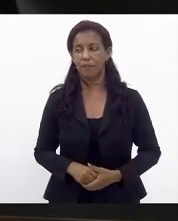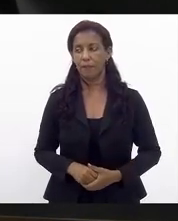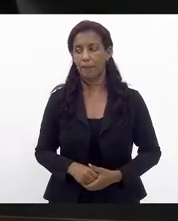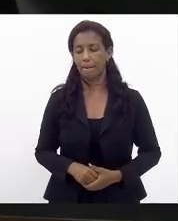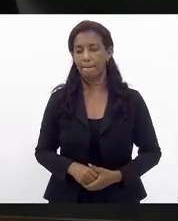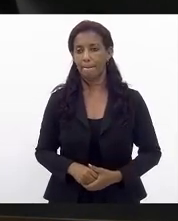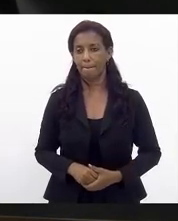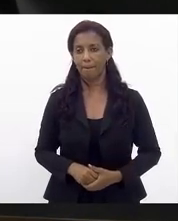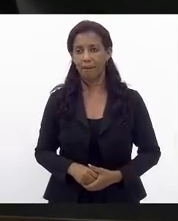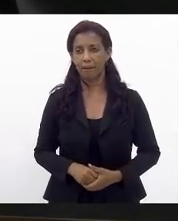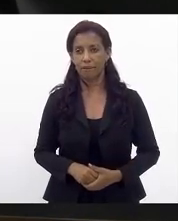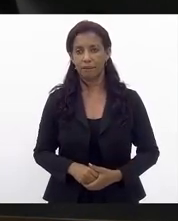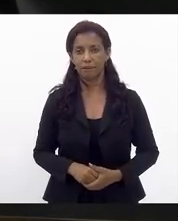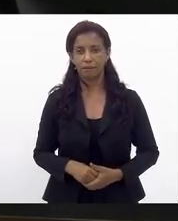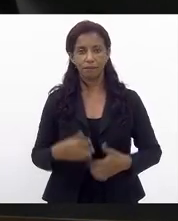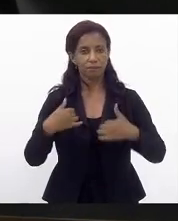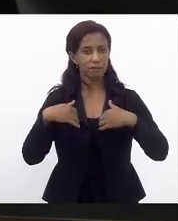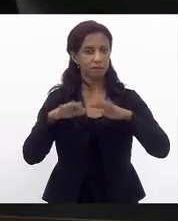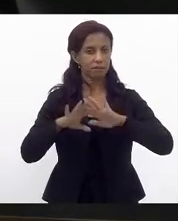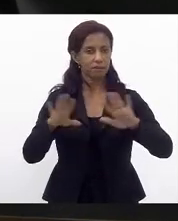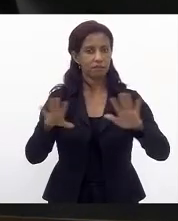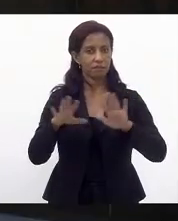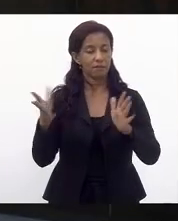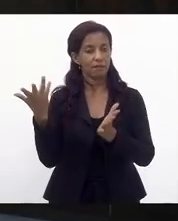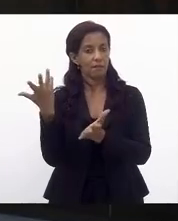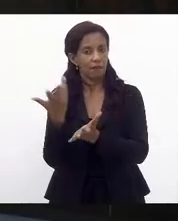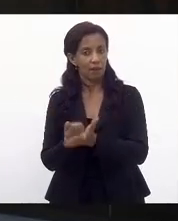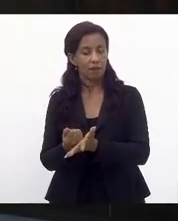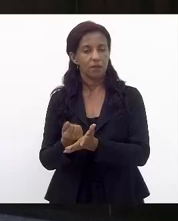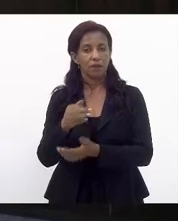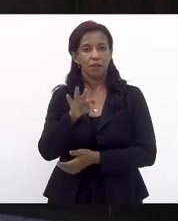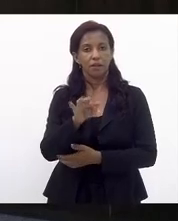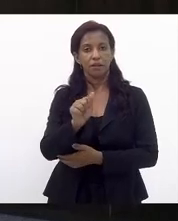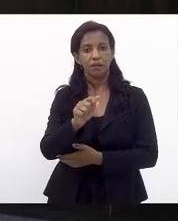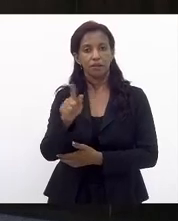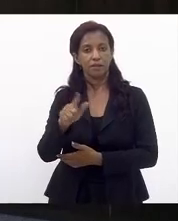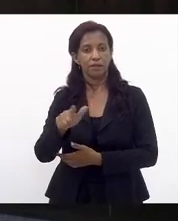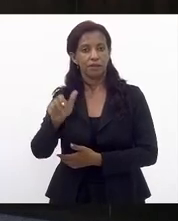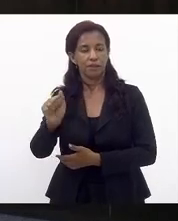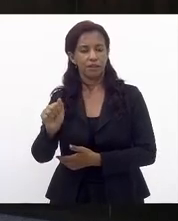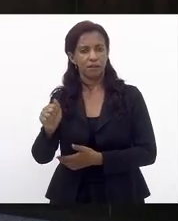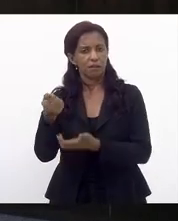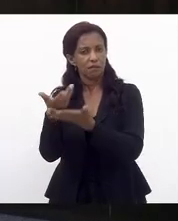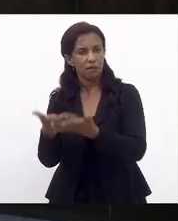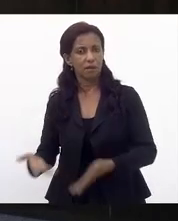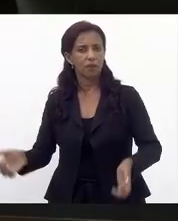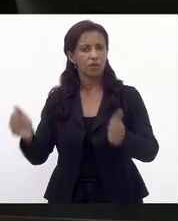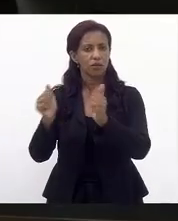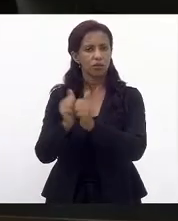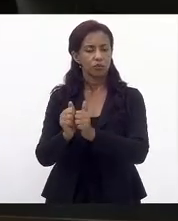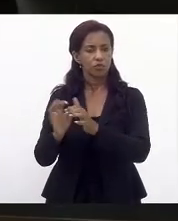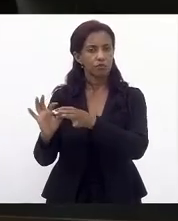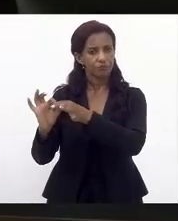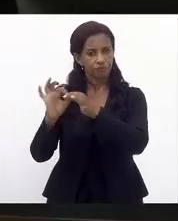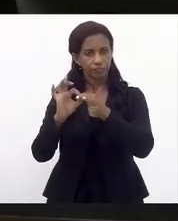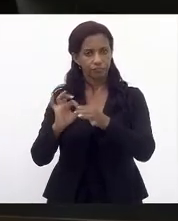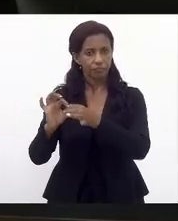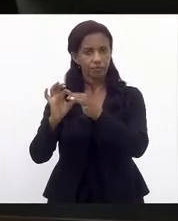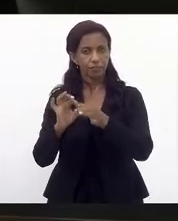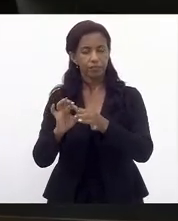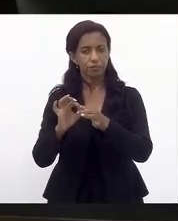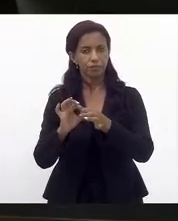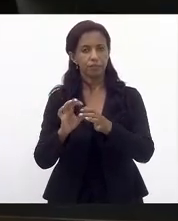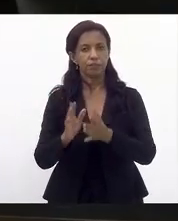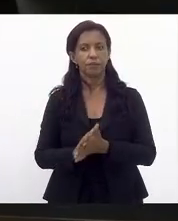eu não sei se eu falasse permitindo A Fazenda celebrar com a união tem uma batida e termo